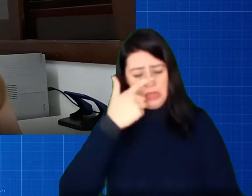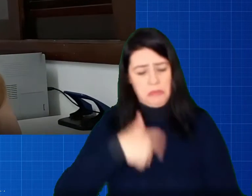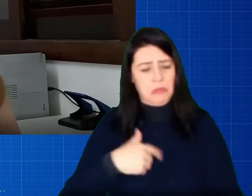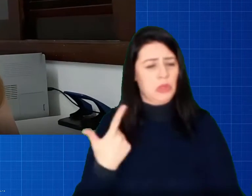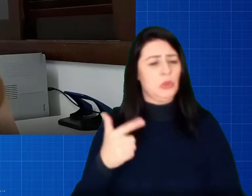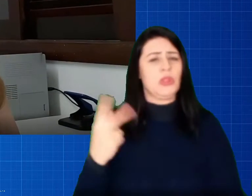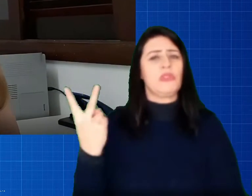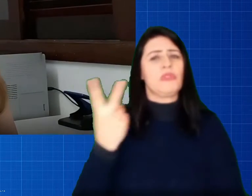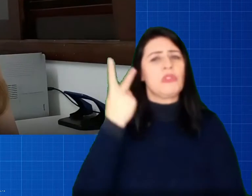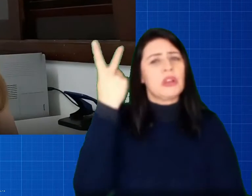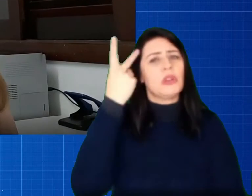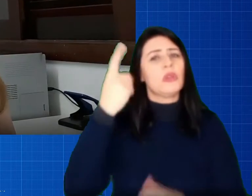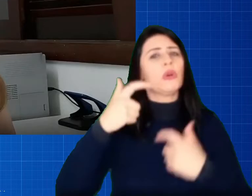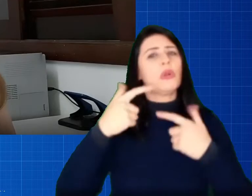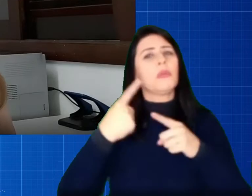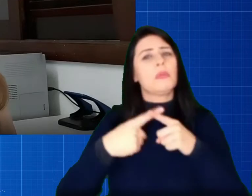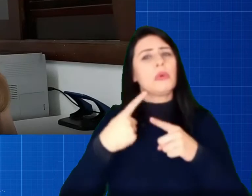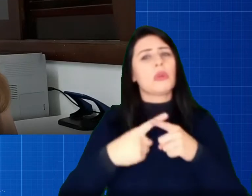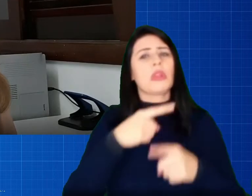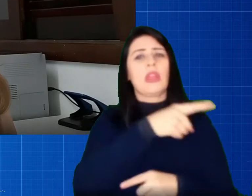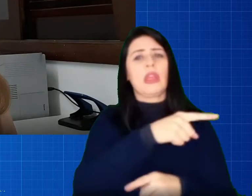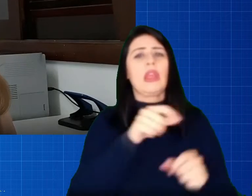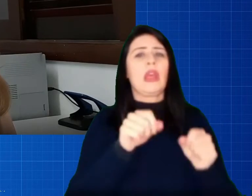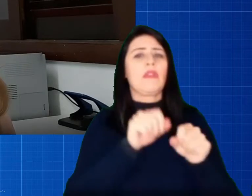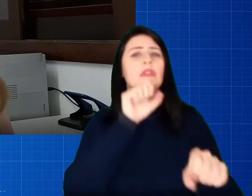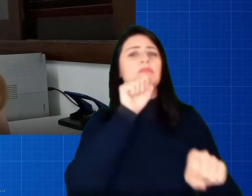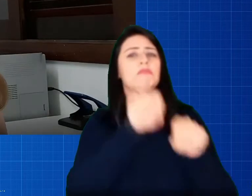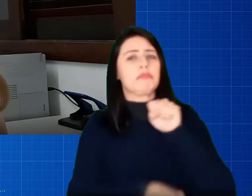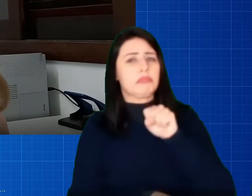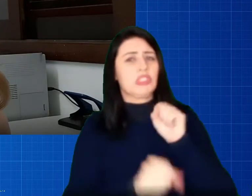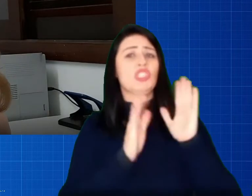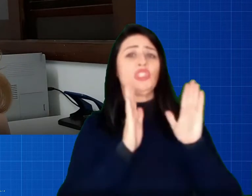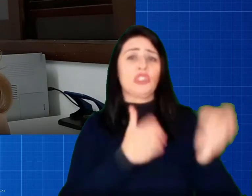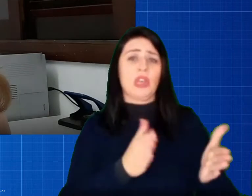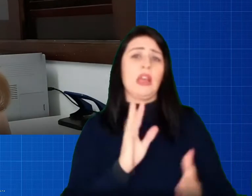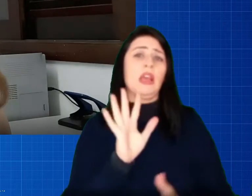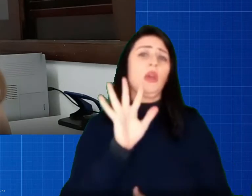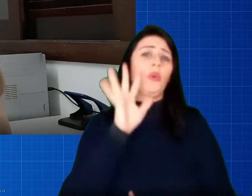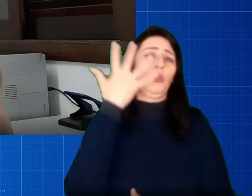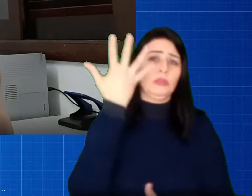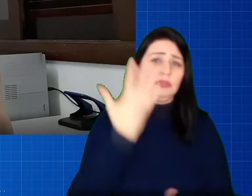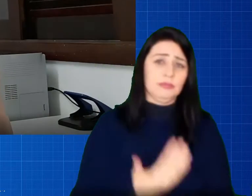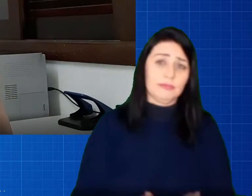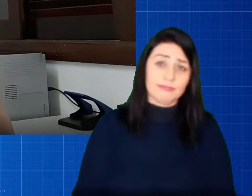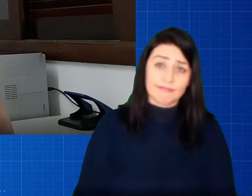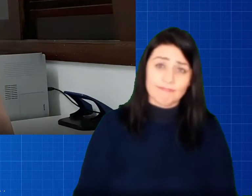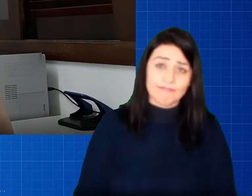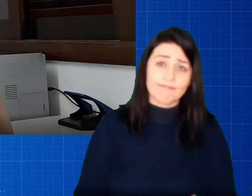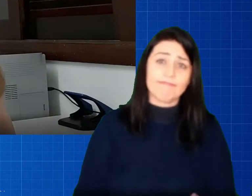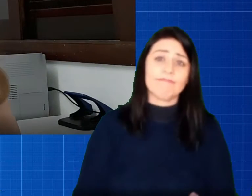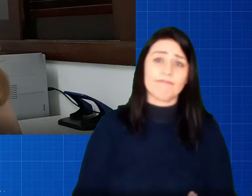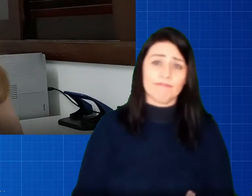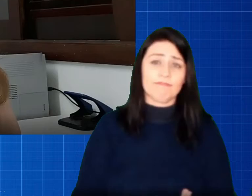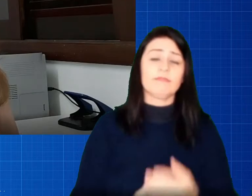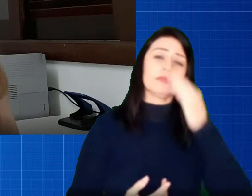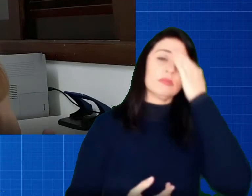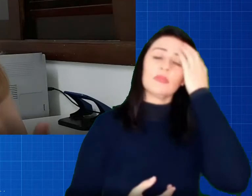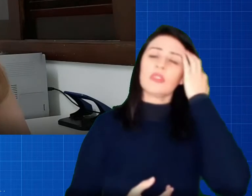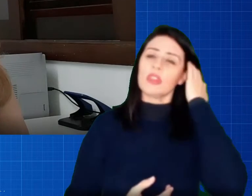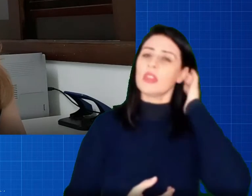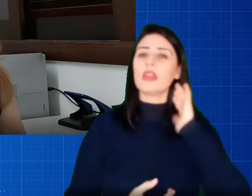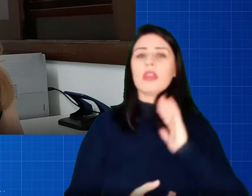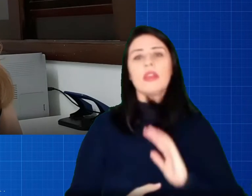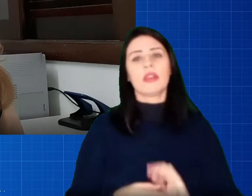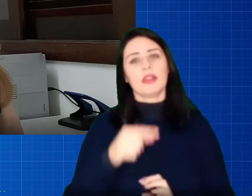porque elas, né, foram submetidas a um sexo não consensual e ela achando que não,